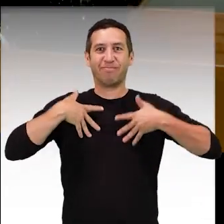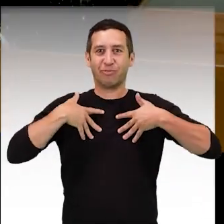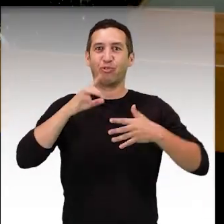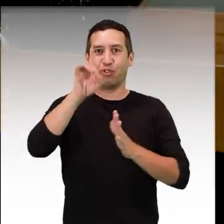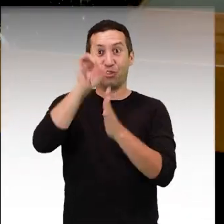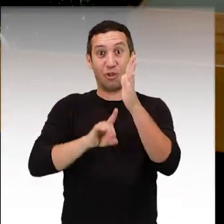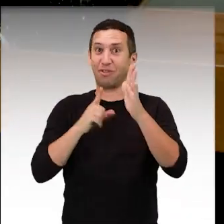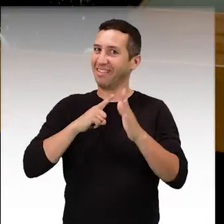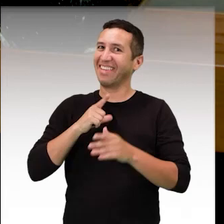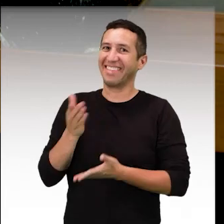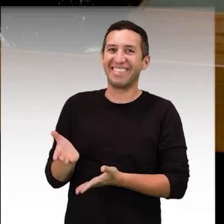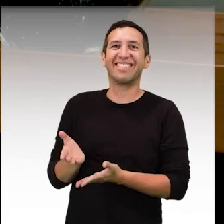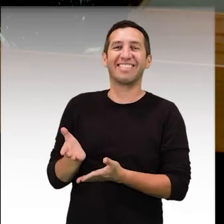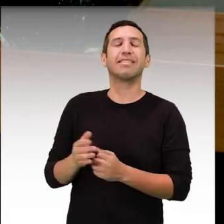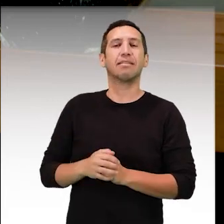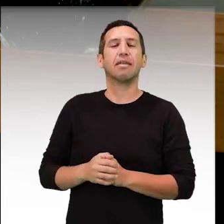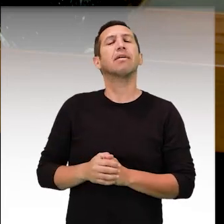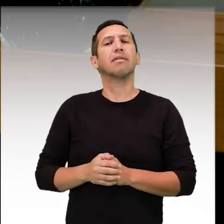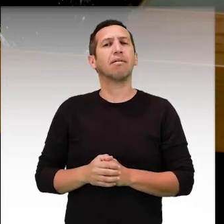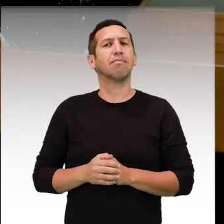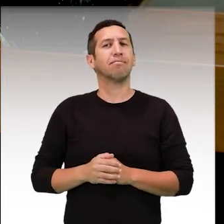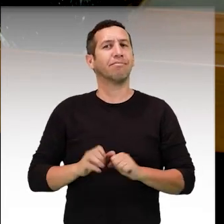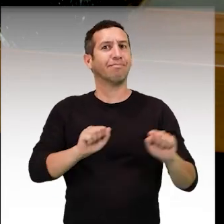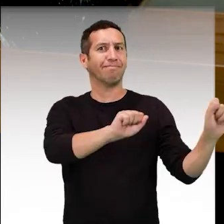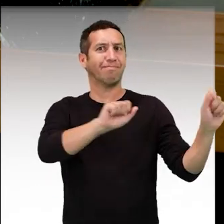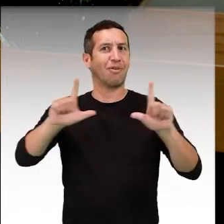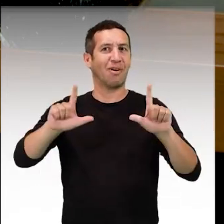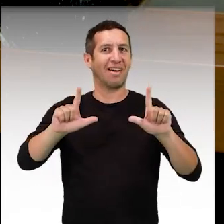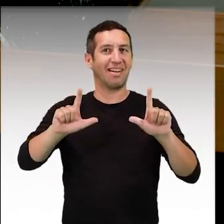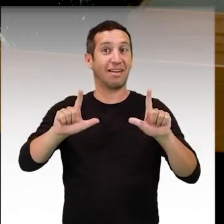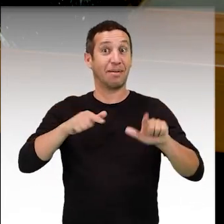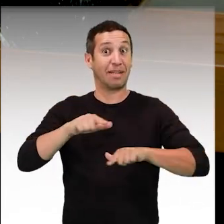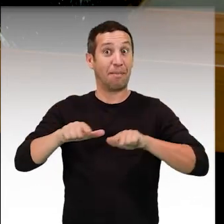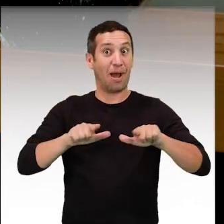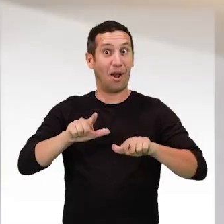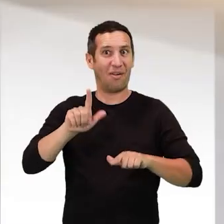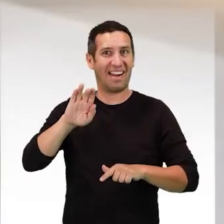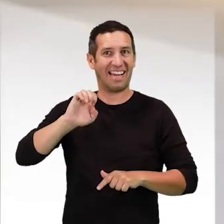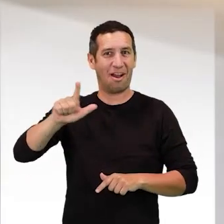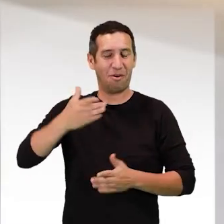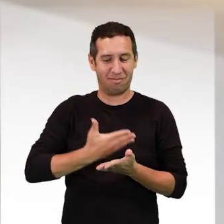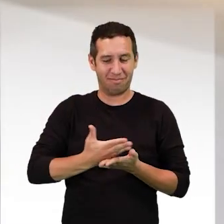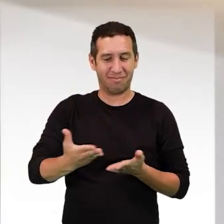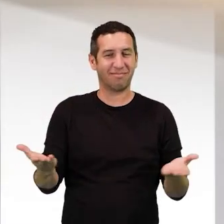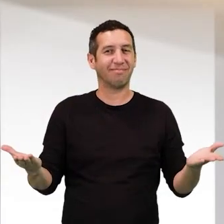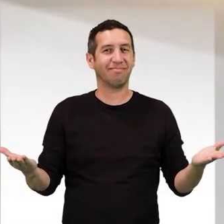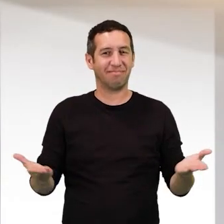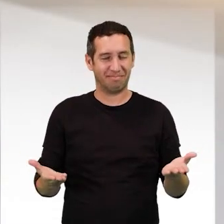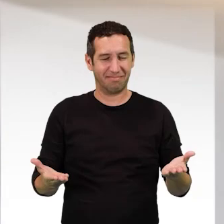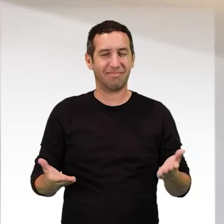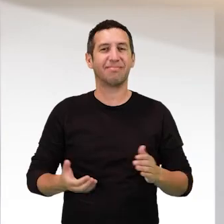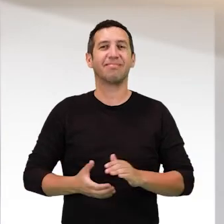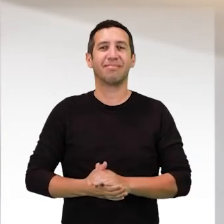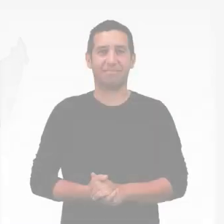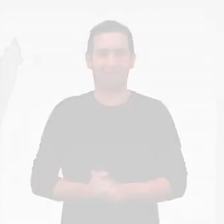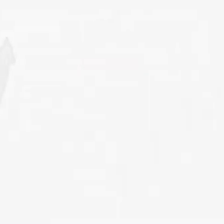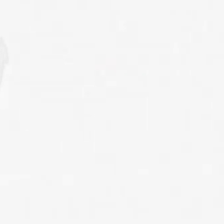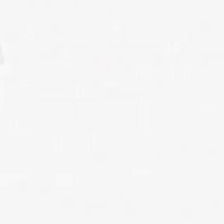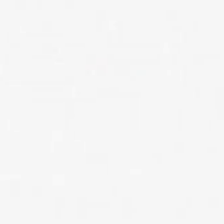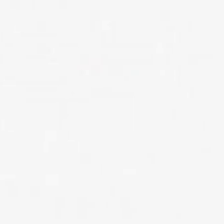mim é gratificante, poder ajudar o trabalhador, nos direitos que ele tem. O Trabalho Legal começa